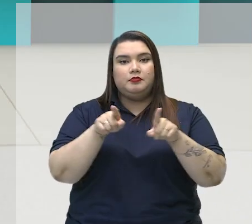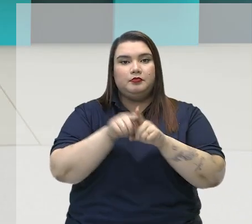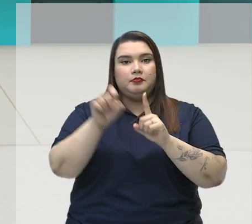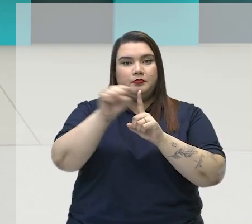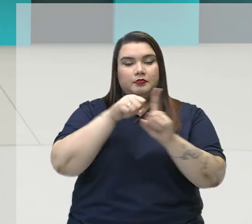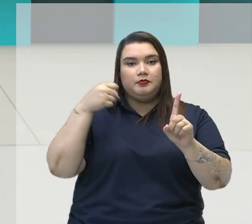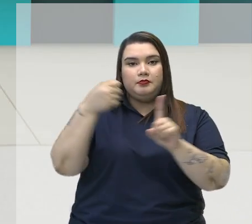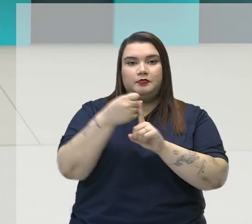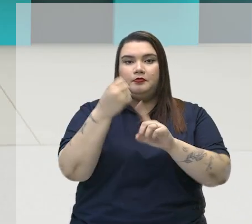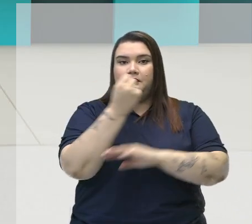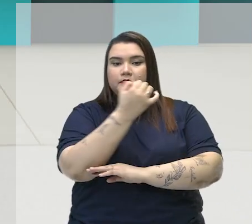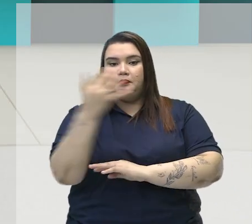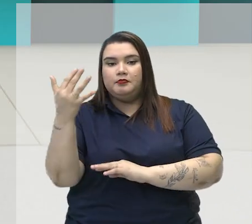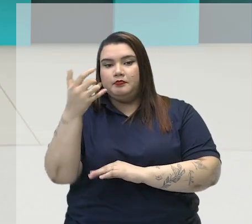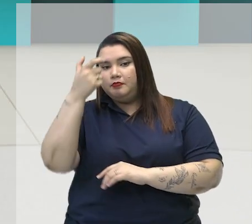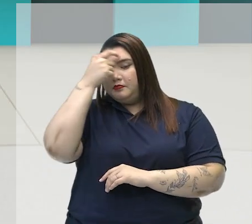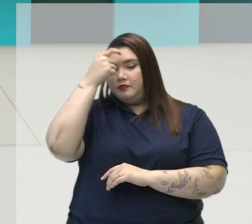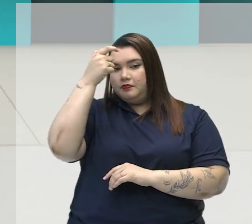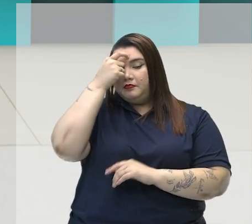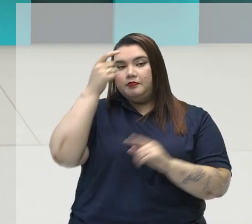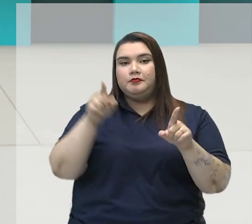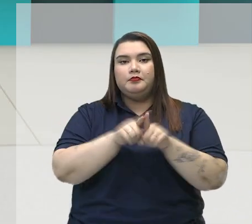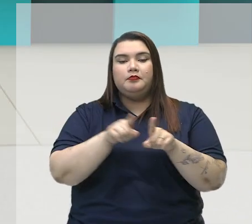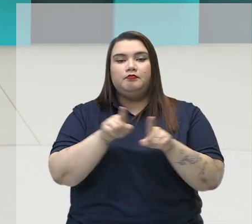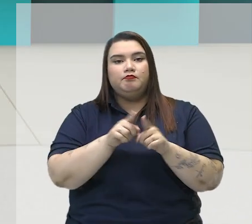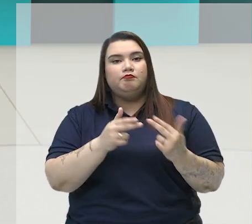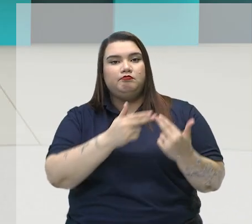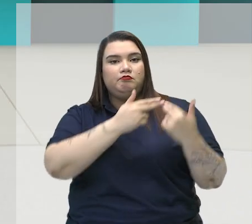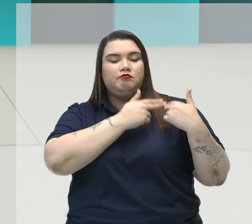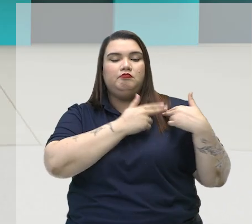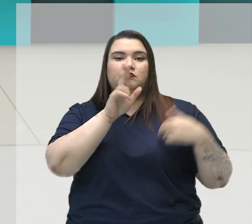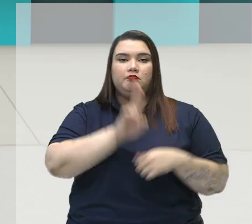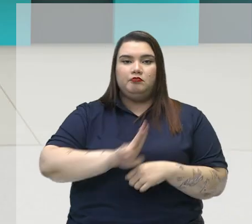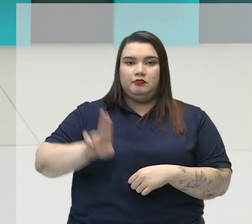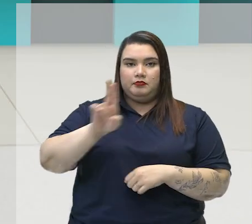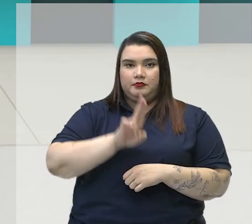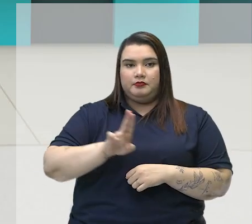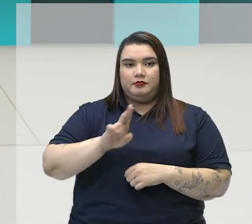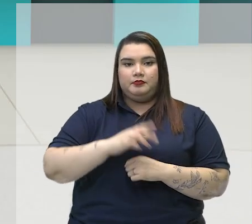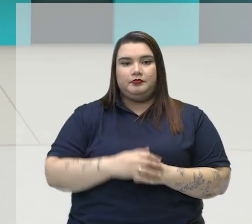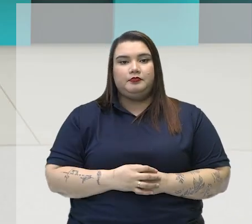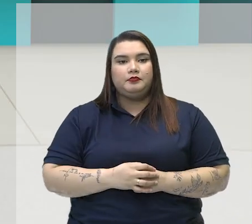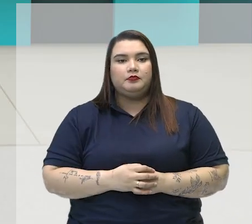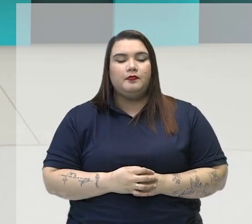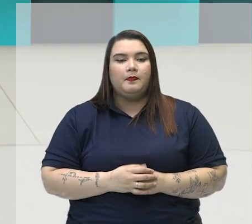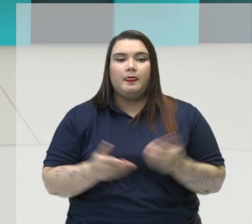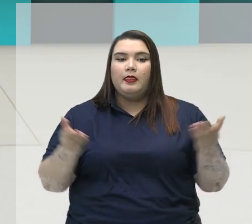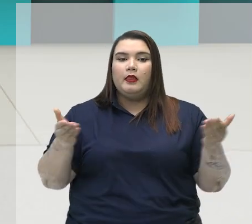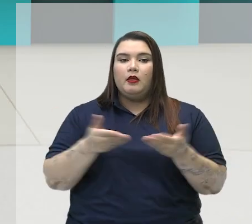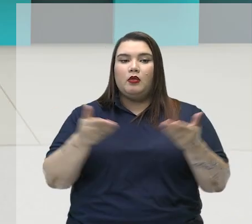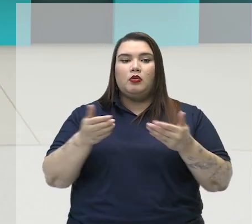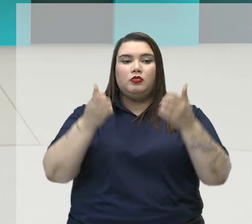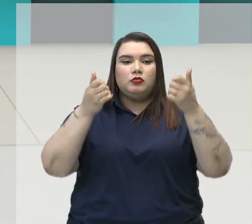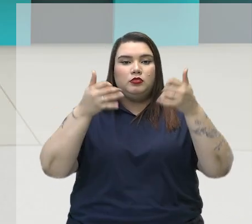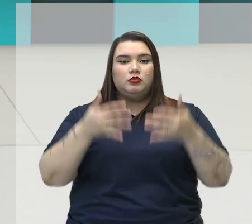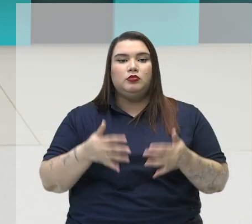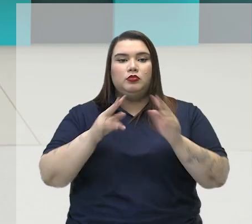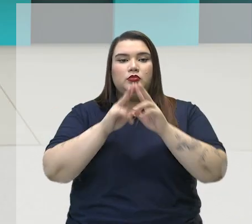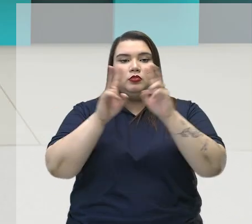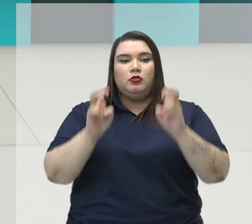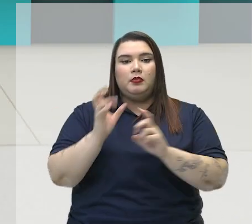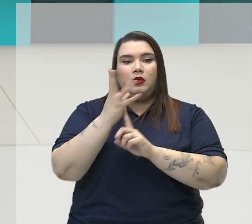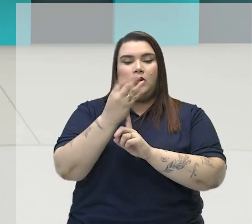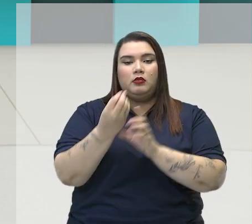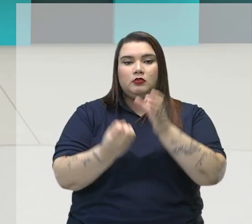direitos humanos e consciência socioambiental e o consumo responsável. Vamos falar agora sobre a